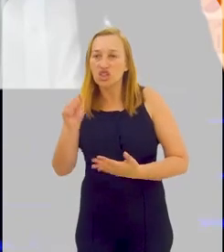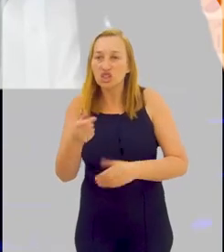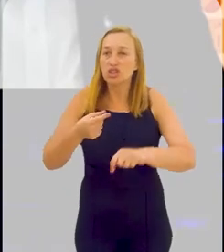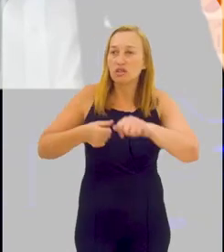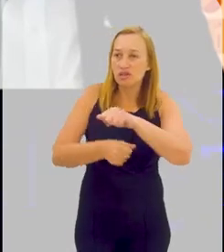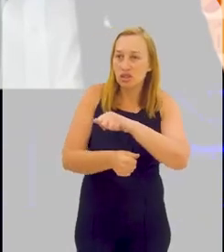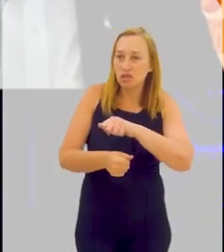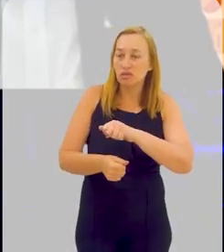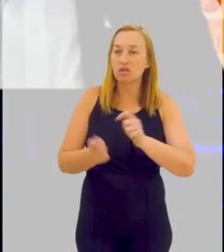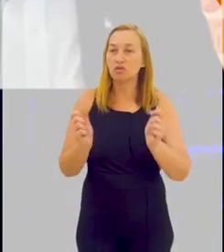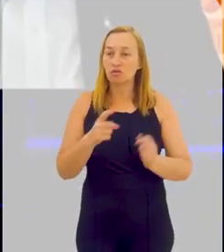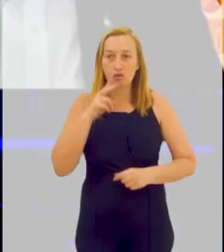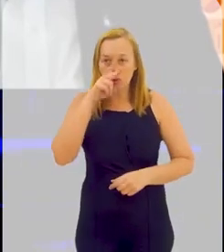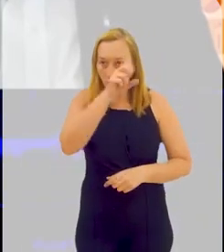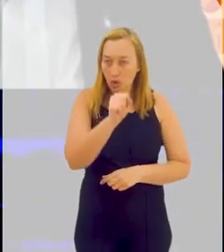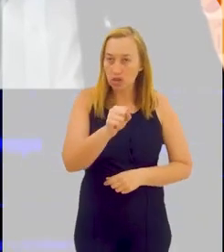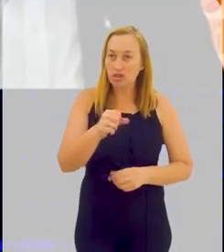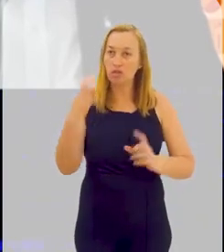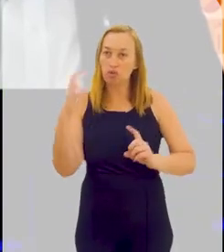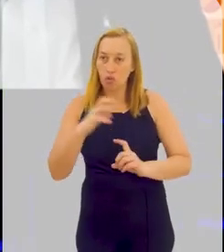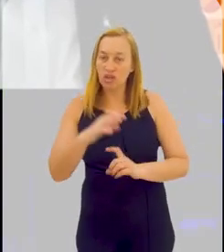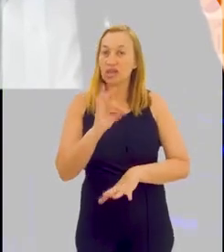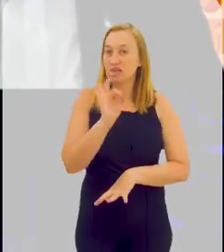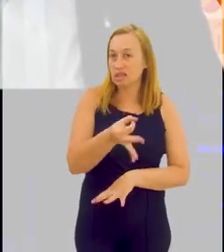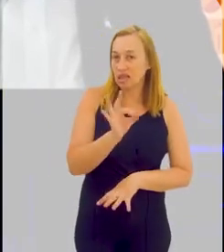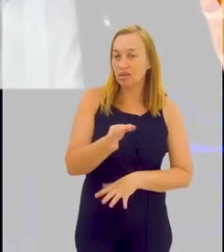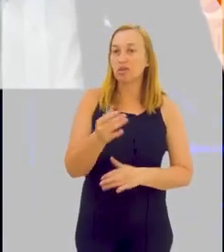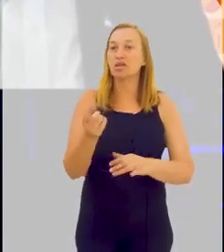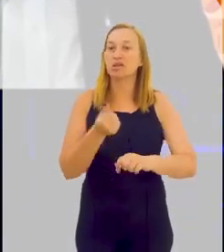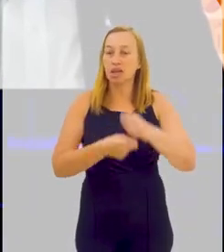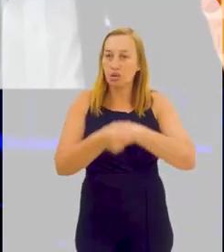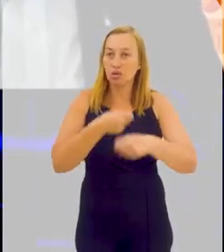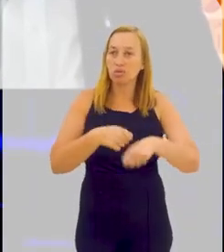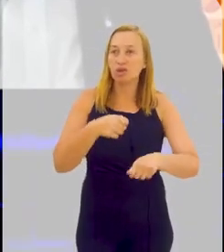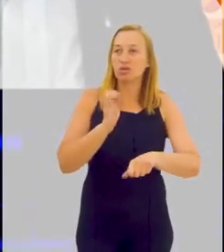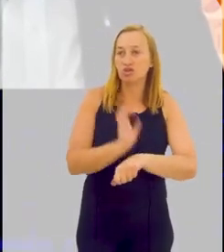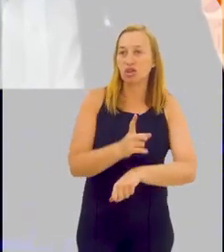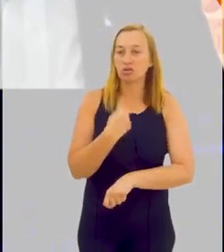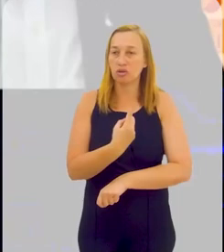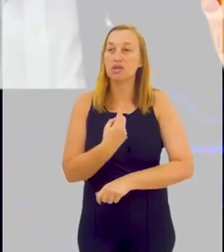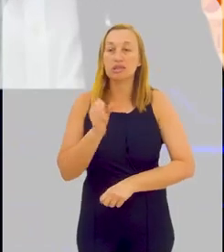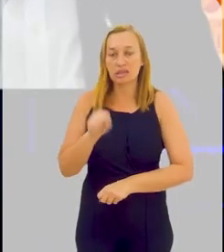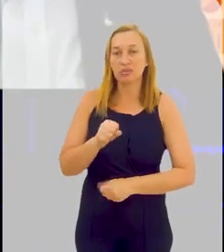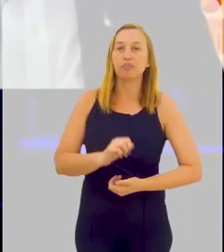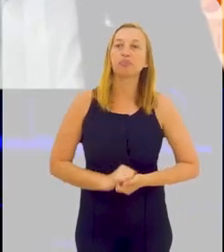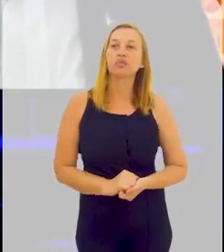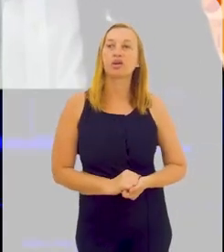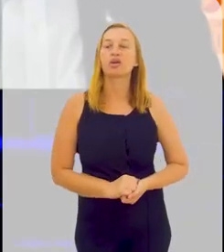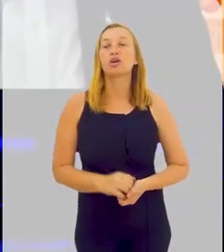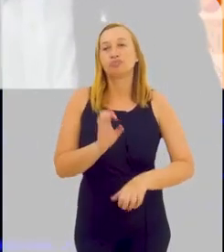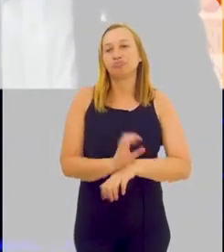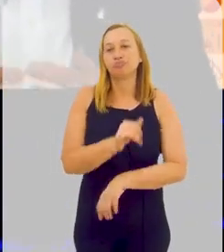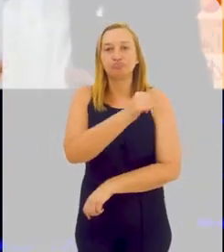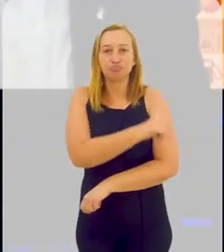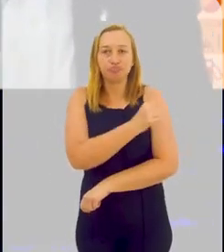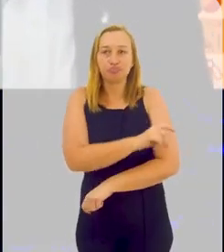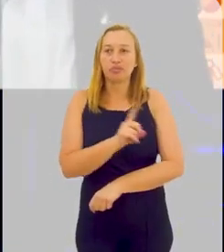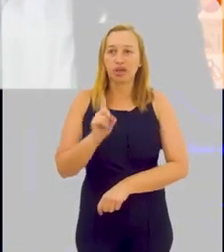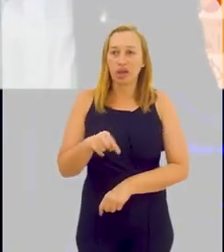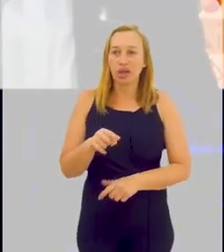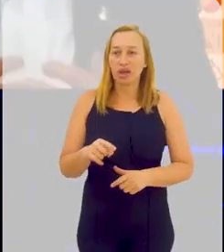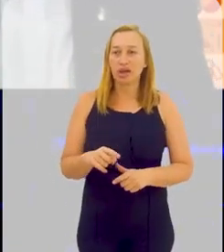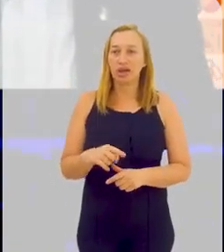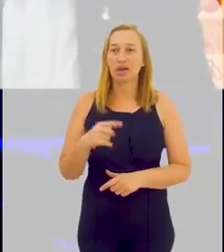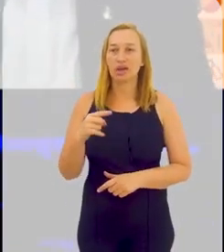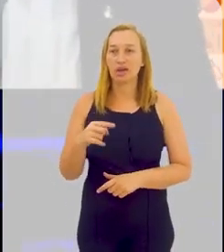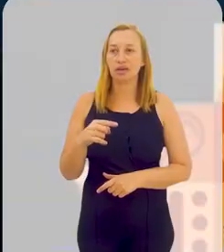uma agenda de investimento potente e que vai ter influência, logicamente, na economia aqui no nosso estado? Sem dúvida. E o estado do Rio de